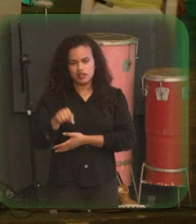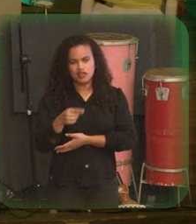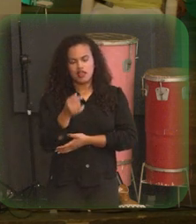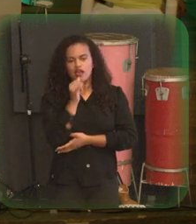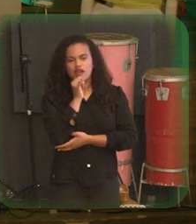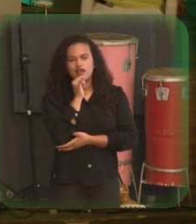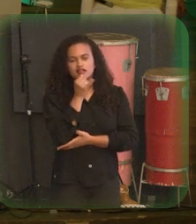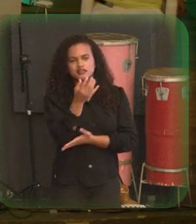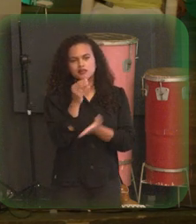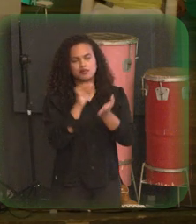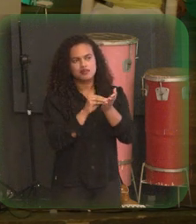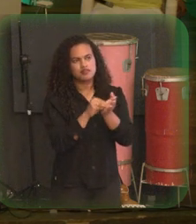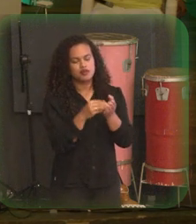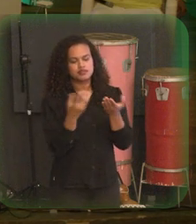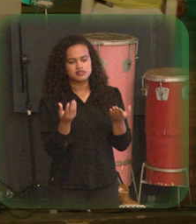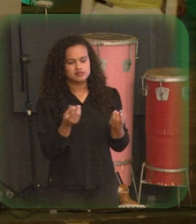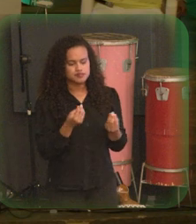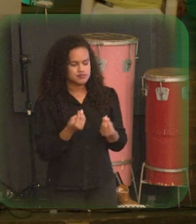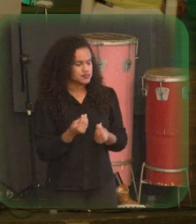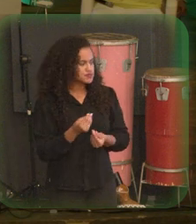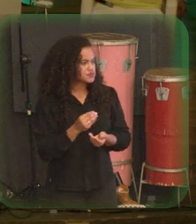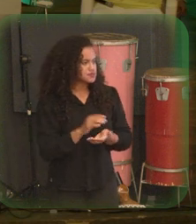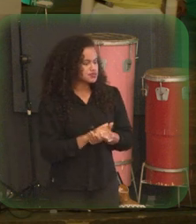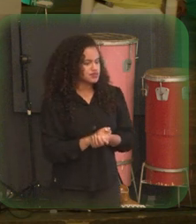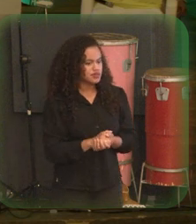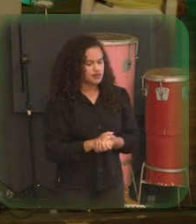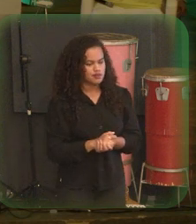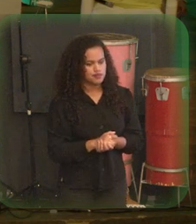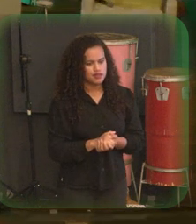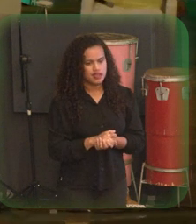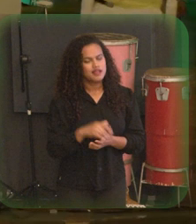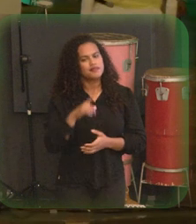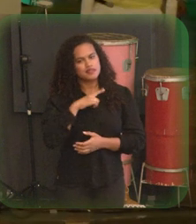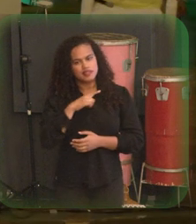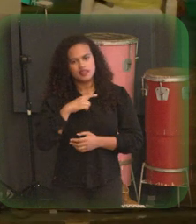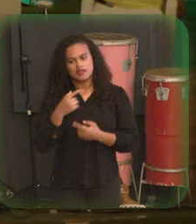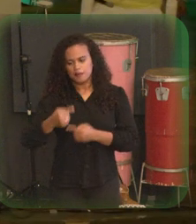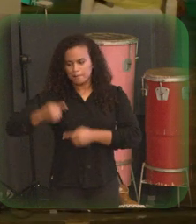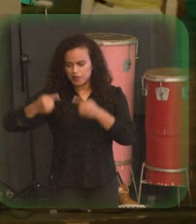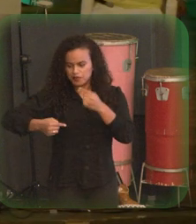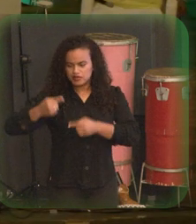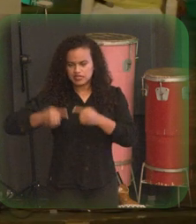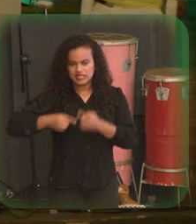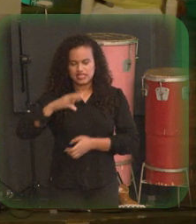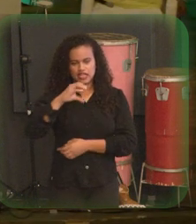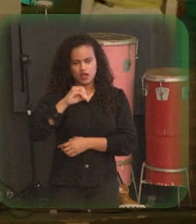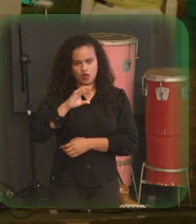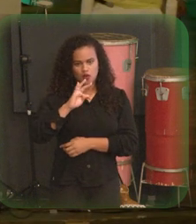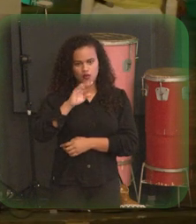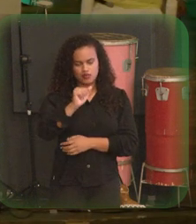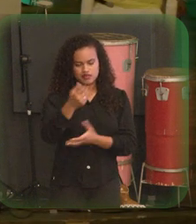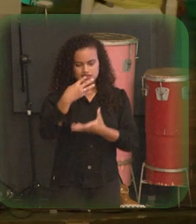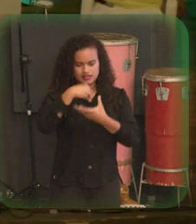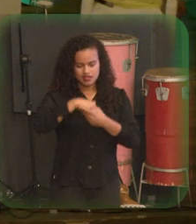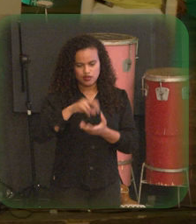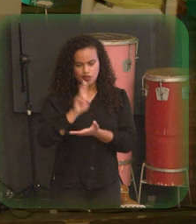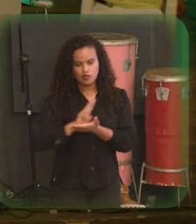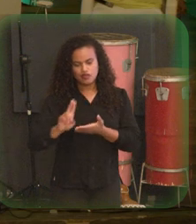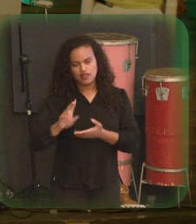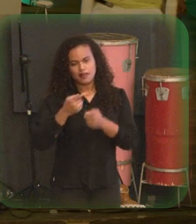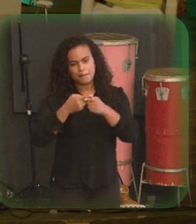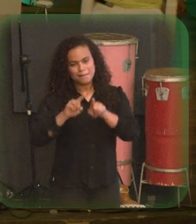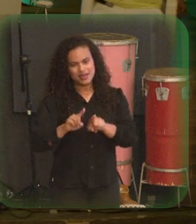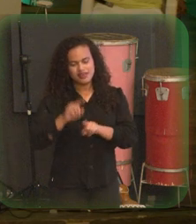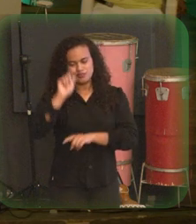por exemplo, a falta, né, mesmo com políticas de cota, né, dentro das universidades, ainda assim,